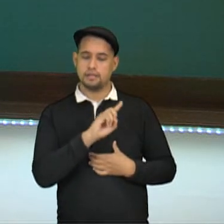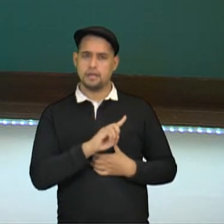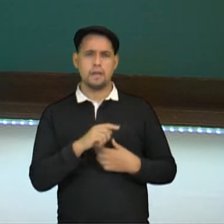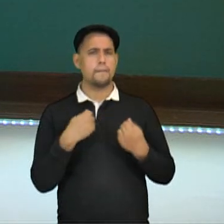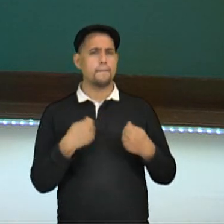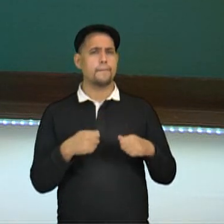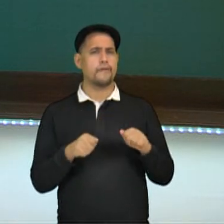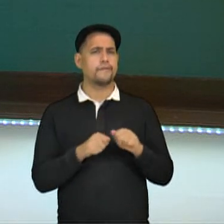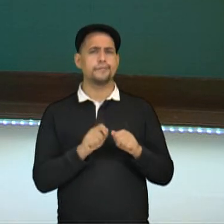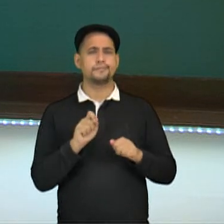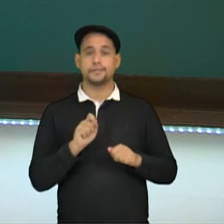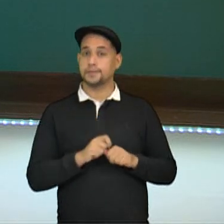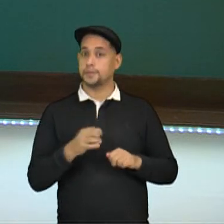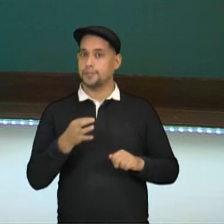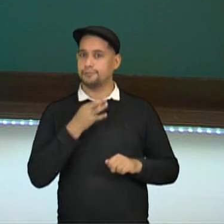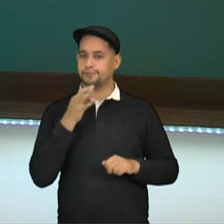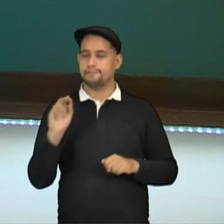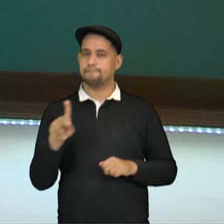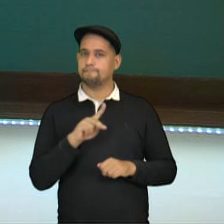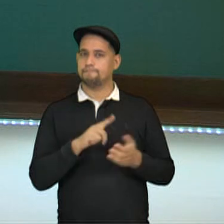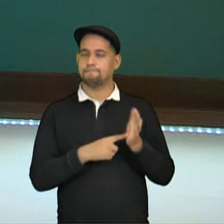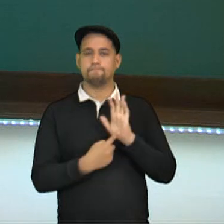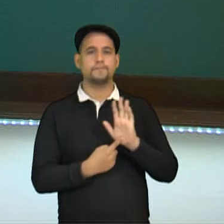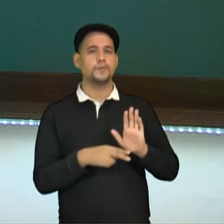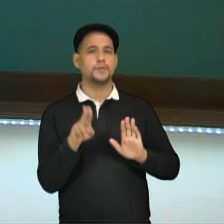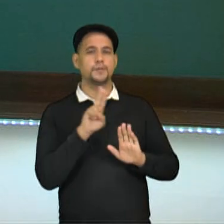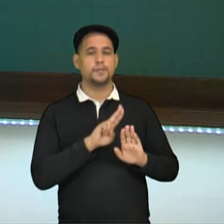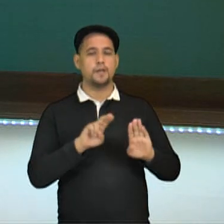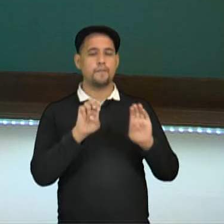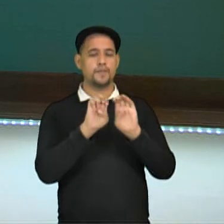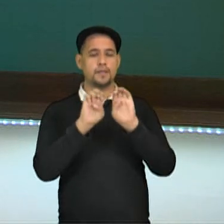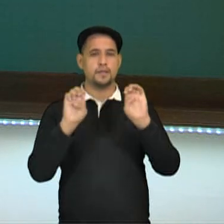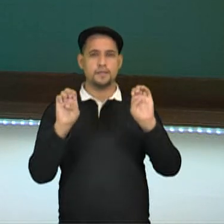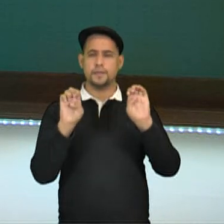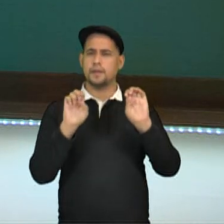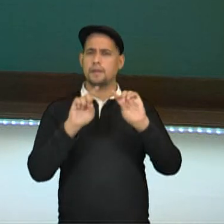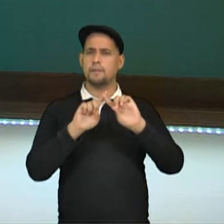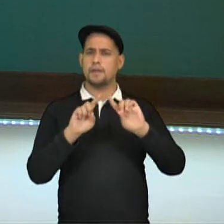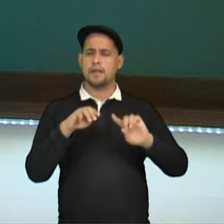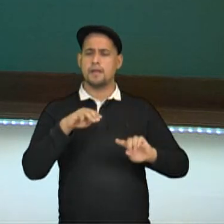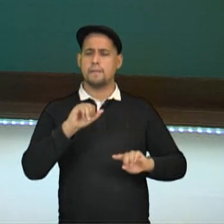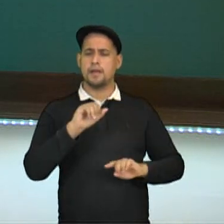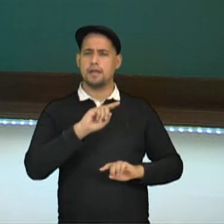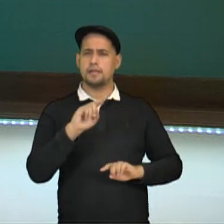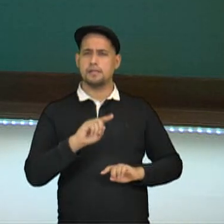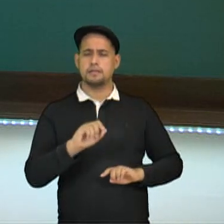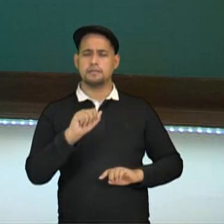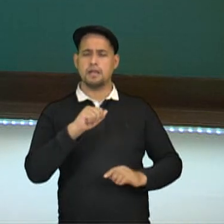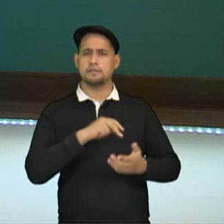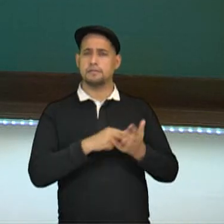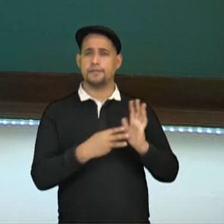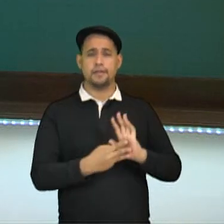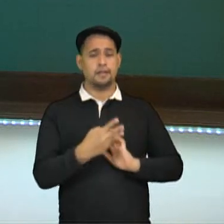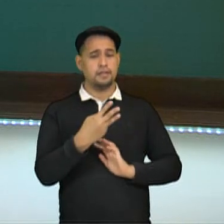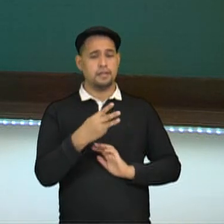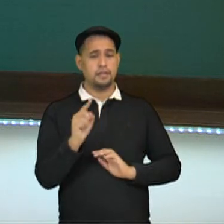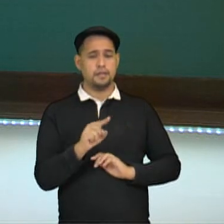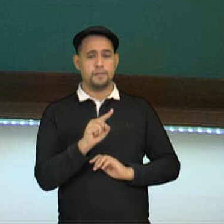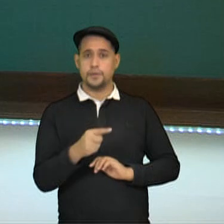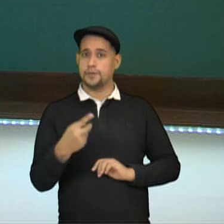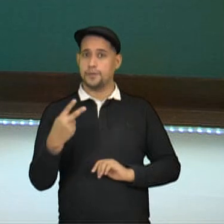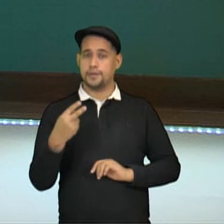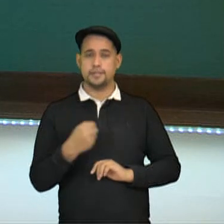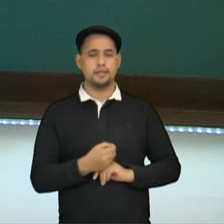tenho que fazer? Como a dica que a prof te deu, usa o esqueminha lá. Então, a matriz A ela é do tipo 3 por 2 e